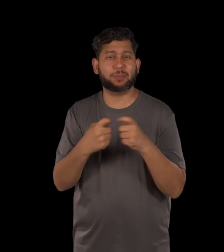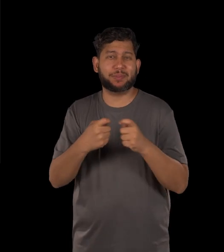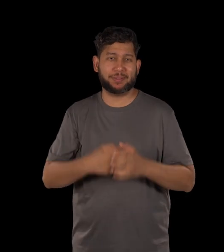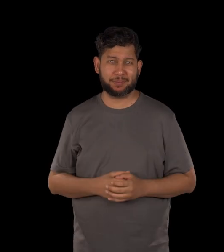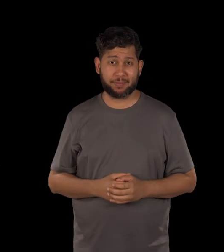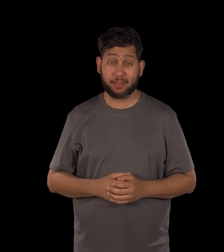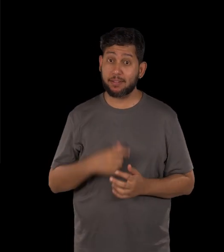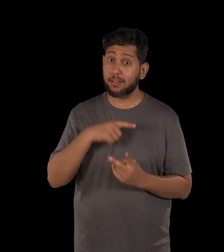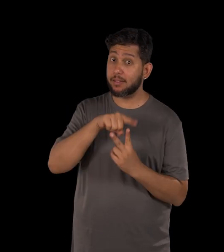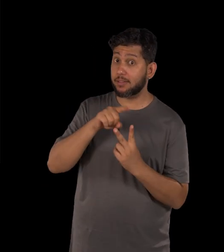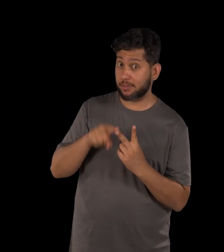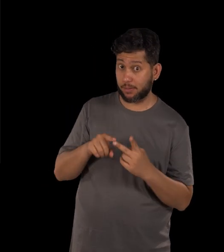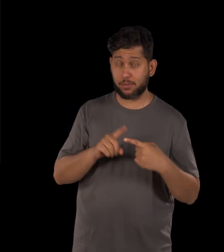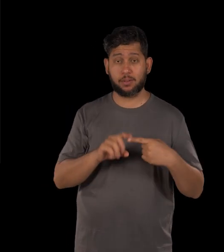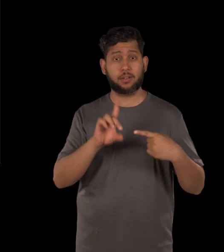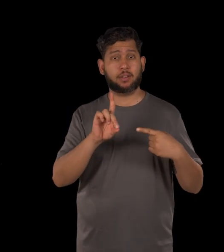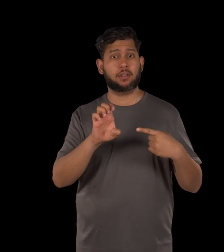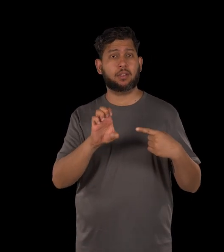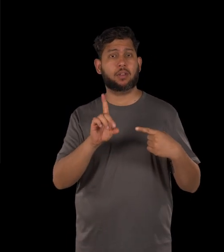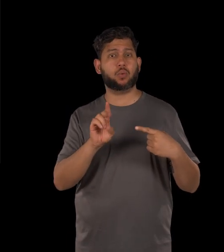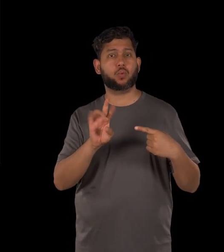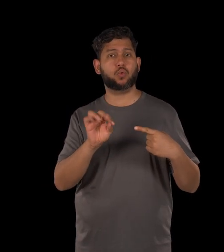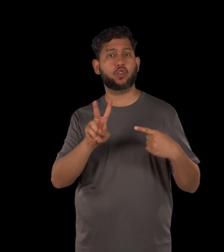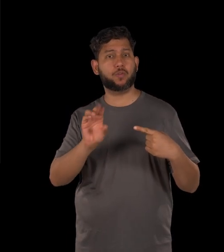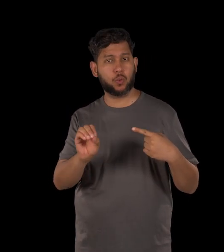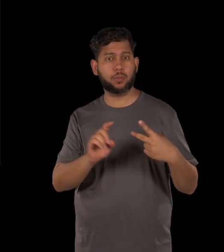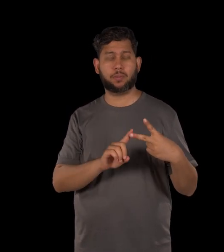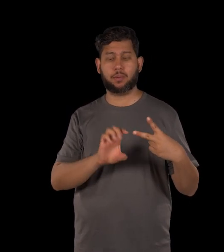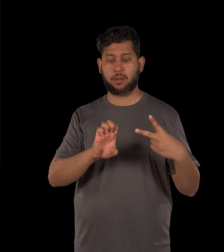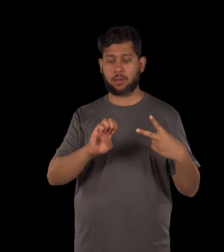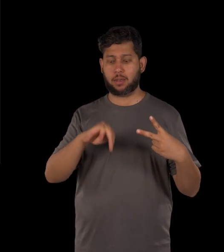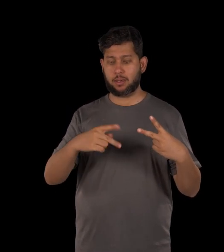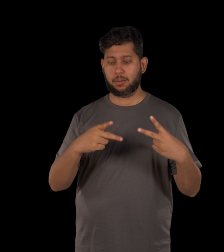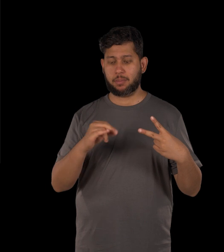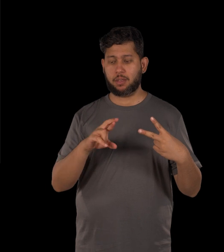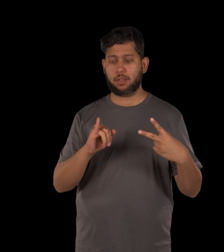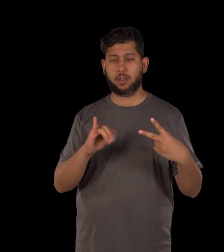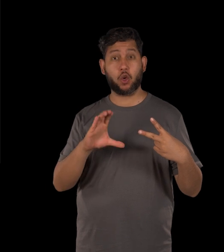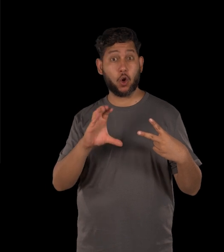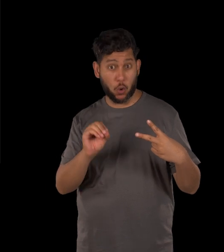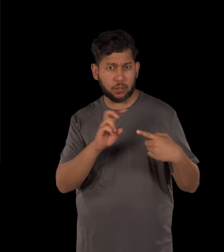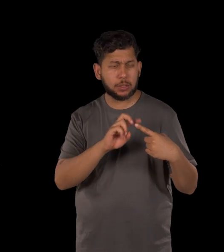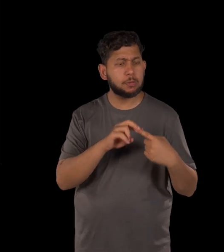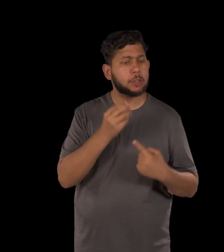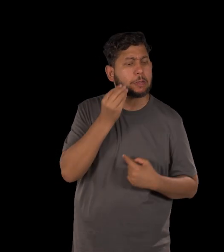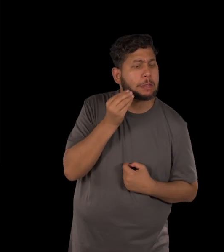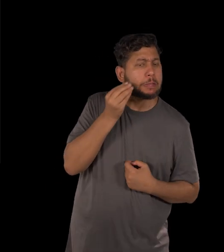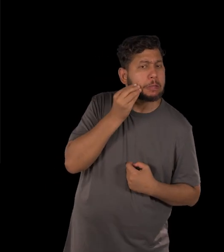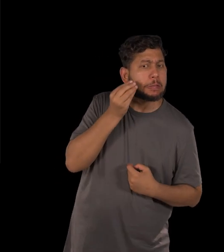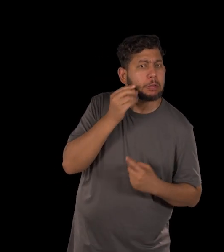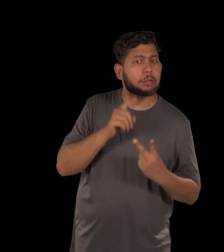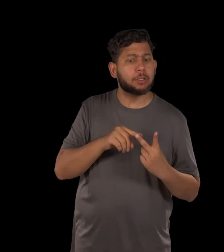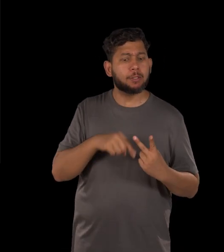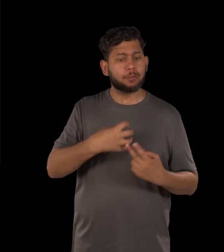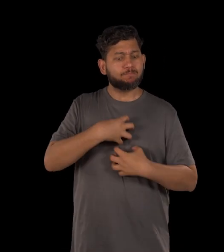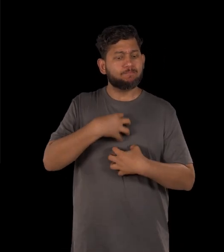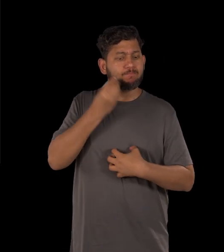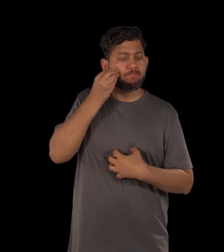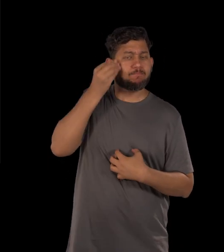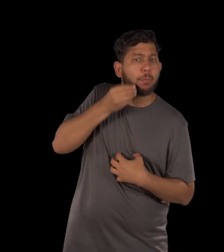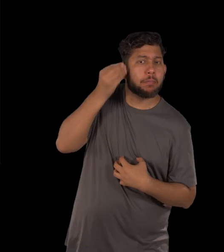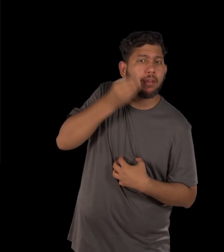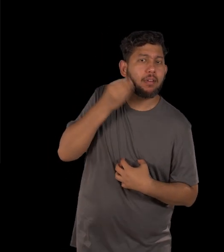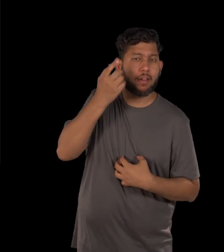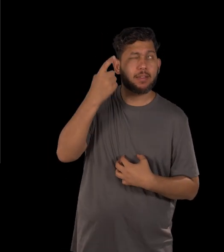Tais sociedades apostavam no método dedutivo e empírico, que nada mais era que o levantamento de hipóteses até chegar a